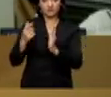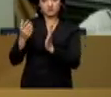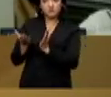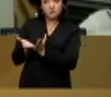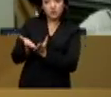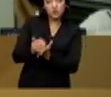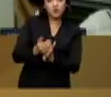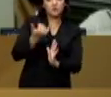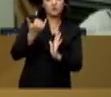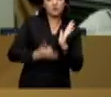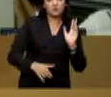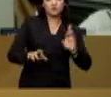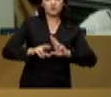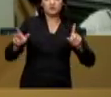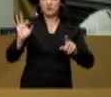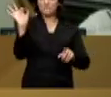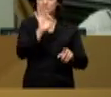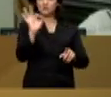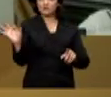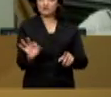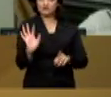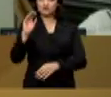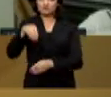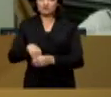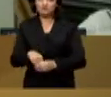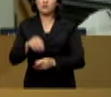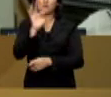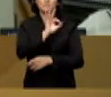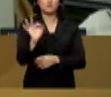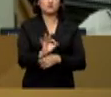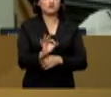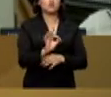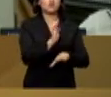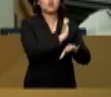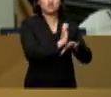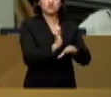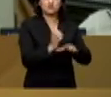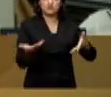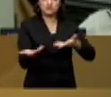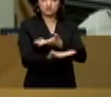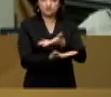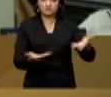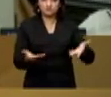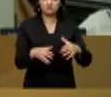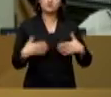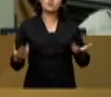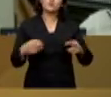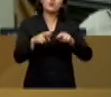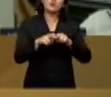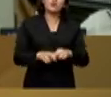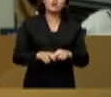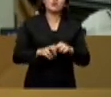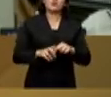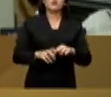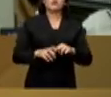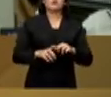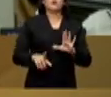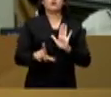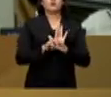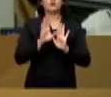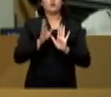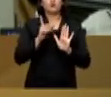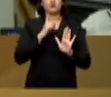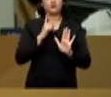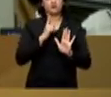à diferença entre a alíquota interna e a interestadual. Ora, a partir da disciplina autorizadora já prevista em